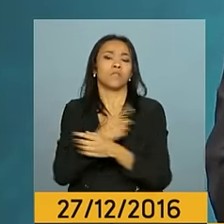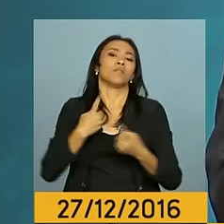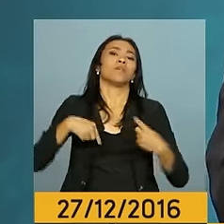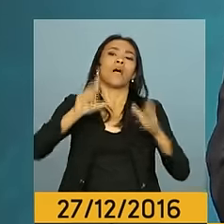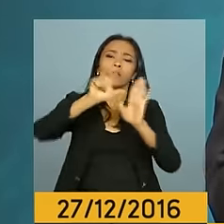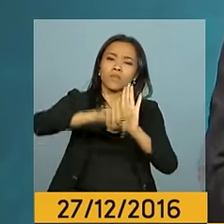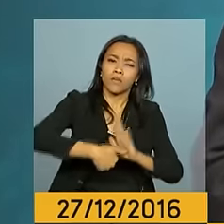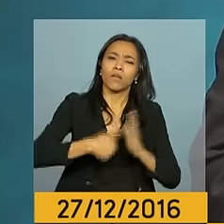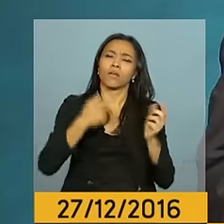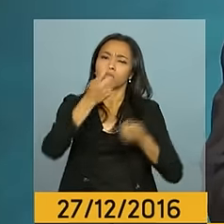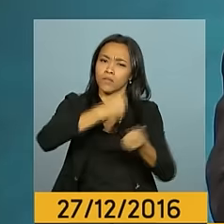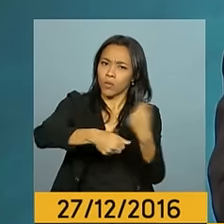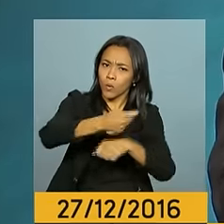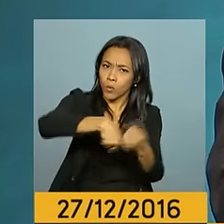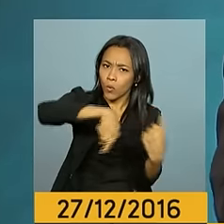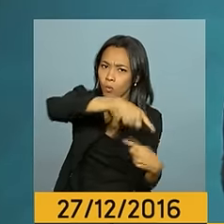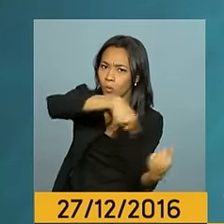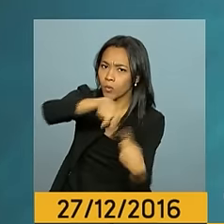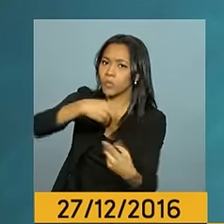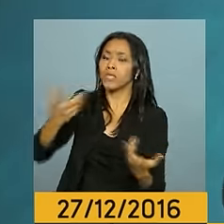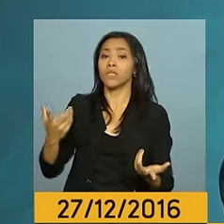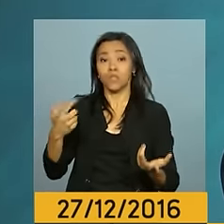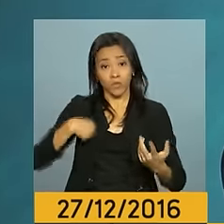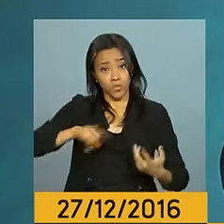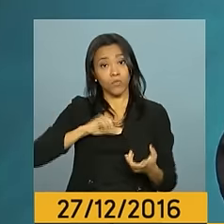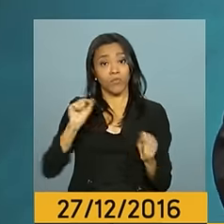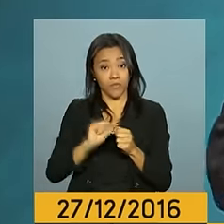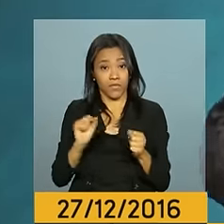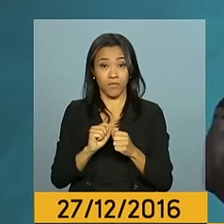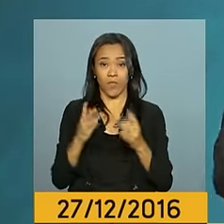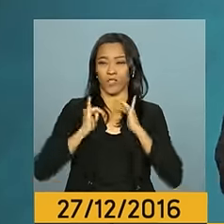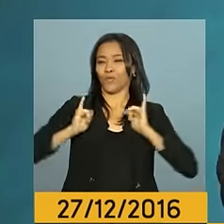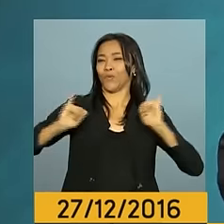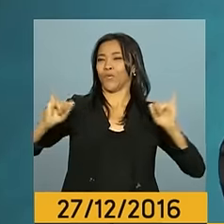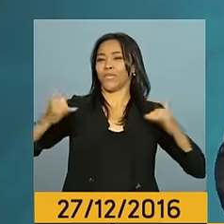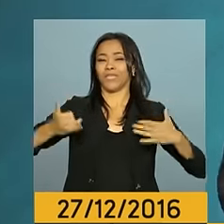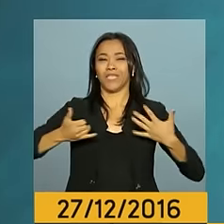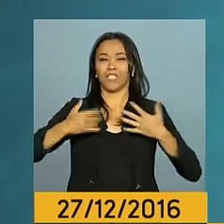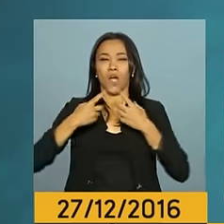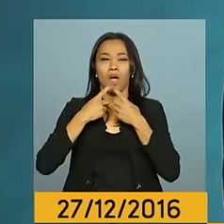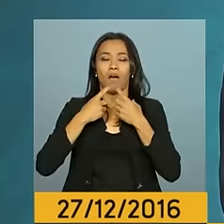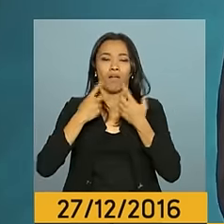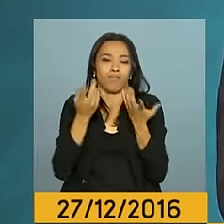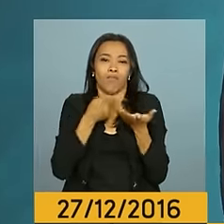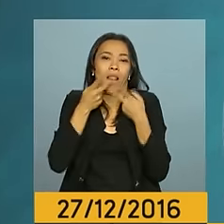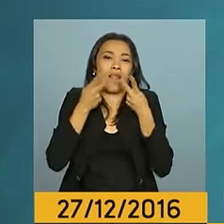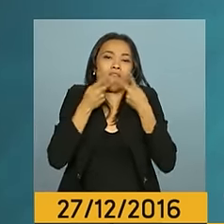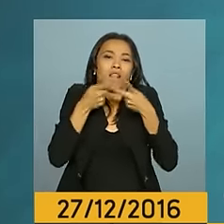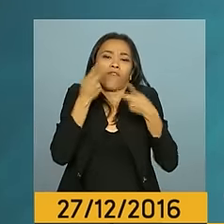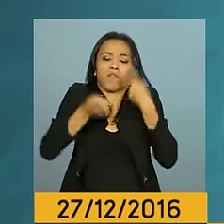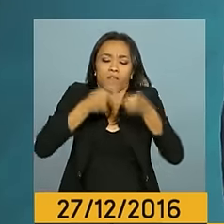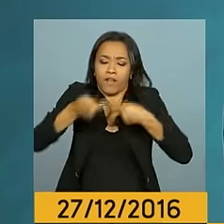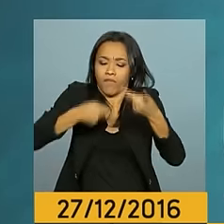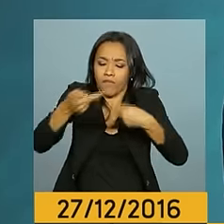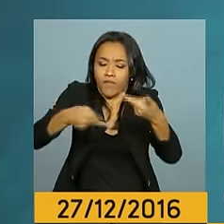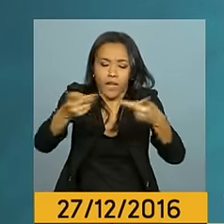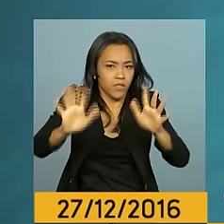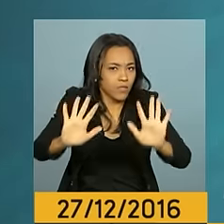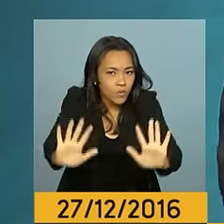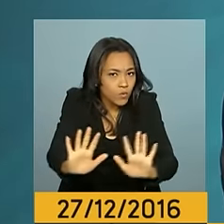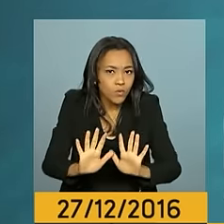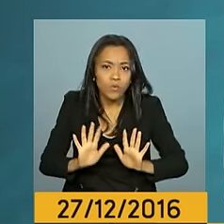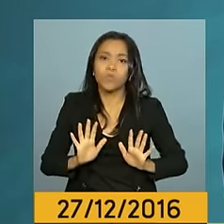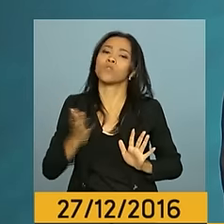muito sem digamos assim sem nenhum carro alegórico não fazemos barulho em torno disso nós simplesmente executamos